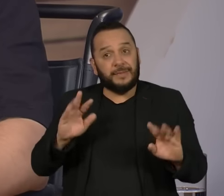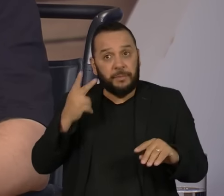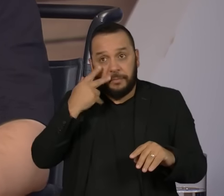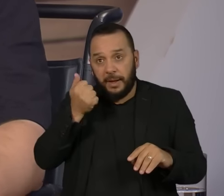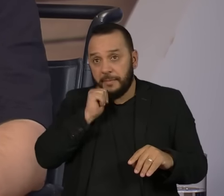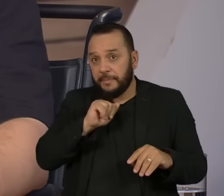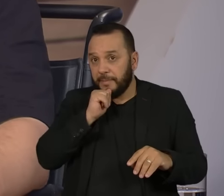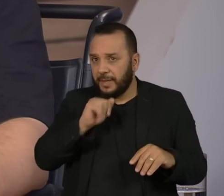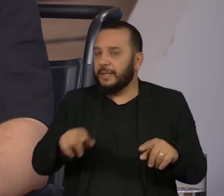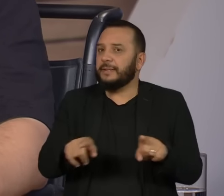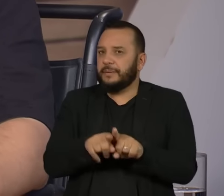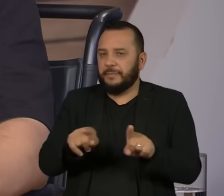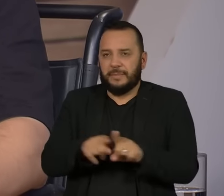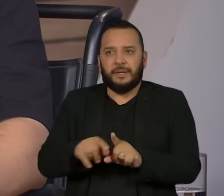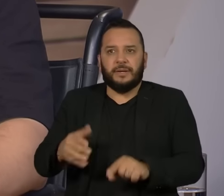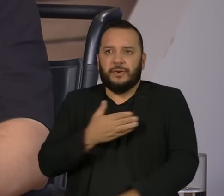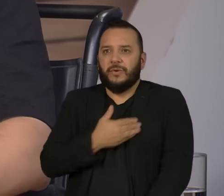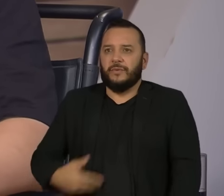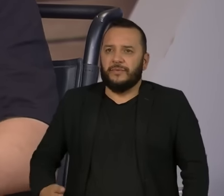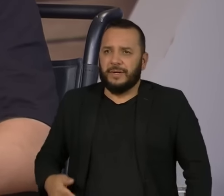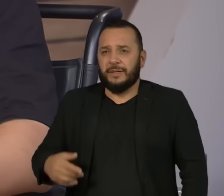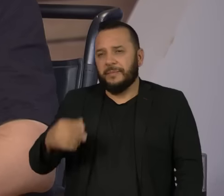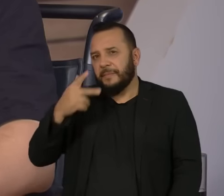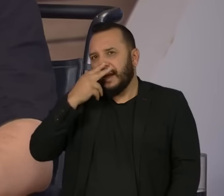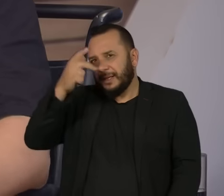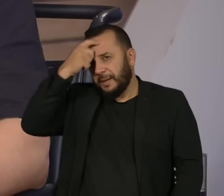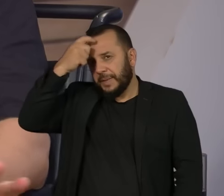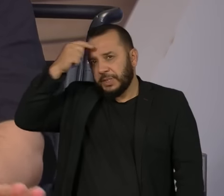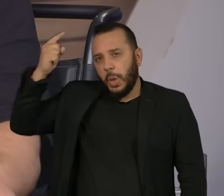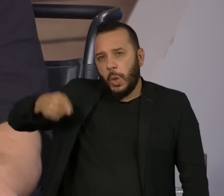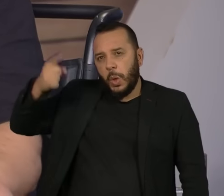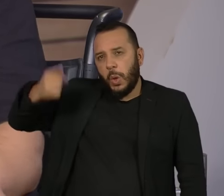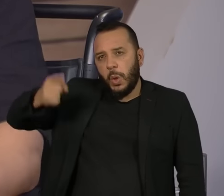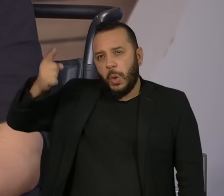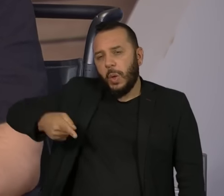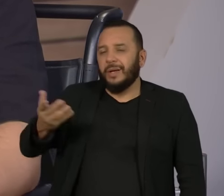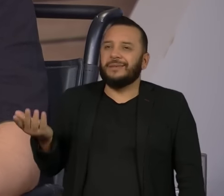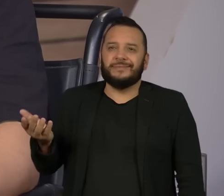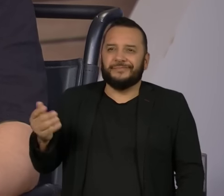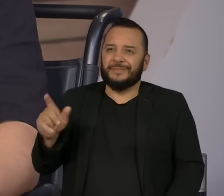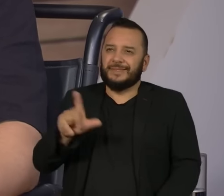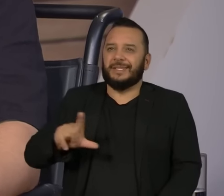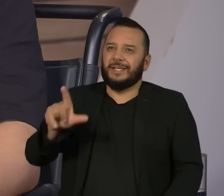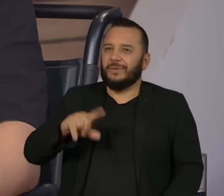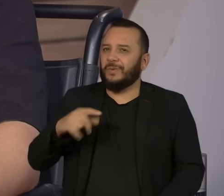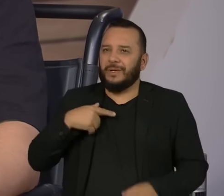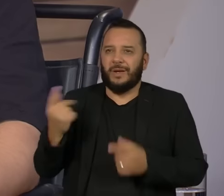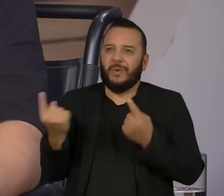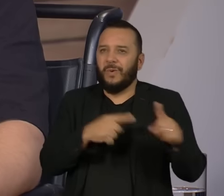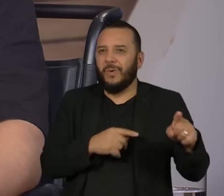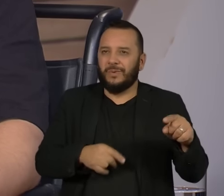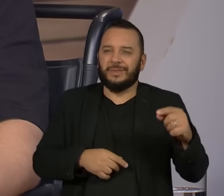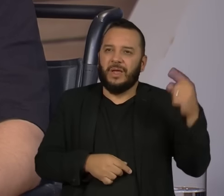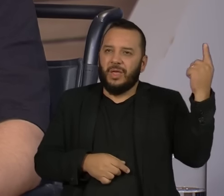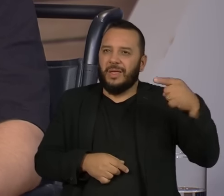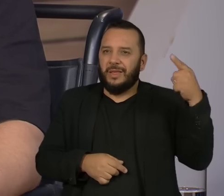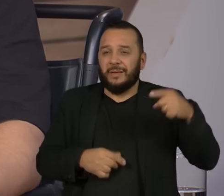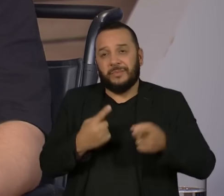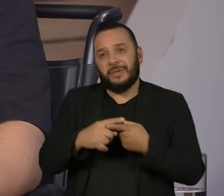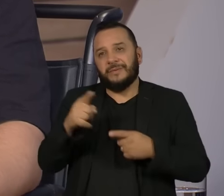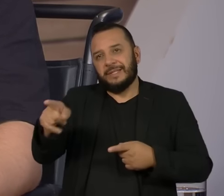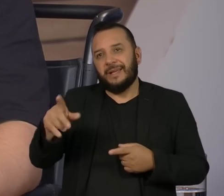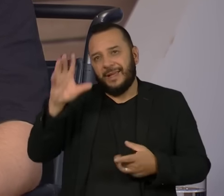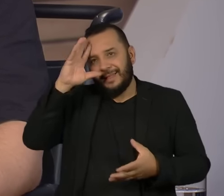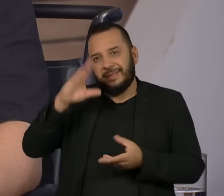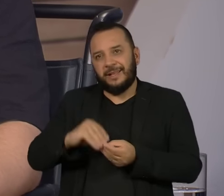na verdade, tem a cabeça muito autoritária, e a literatura ela é anti-autoritária, porque você entende uma coisa do livro, o seu filho entende outra,